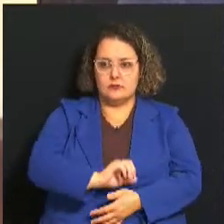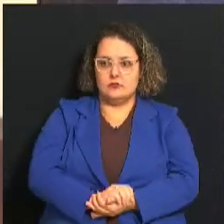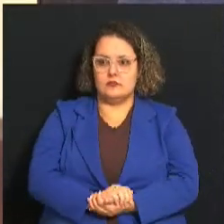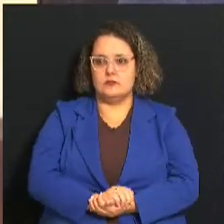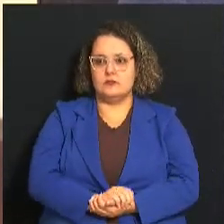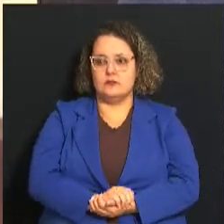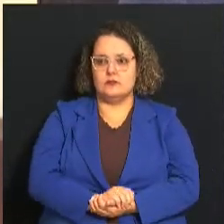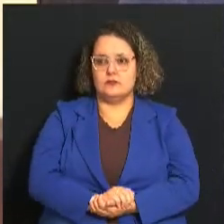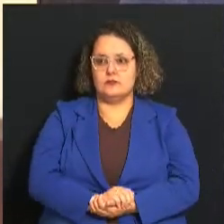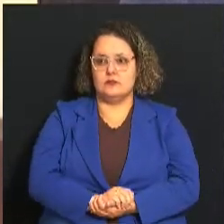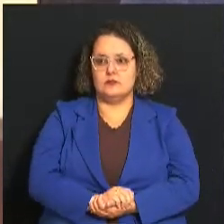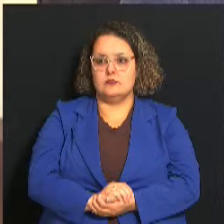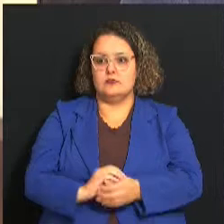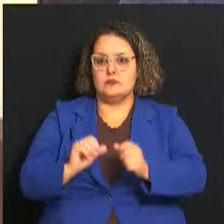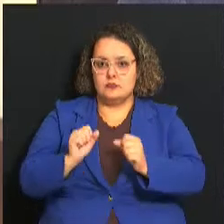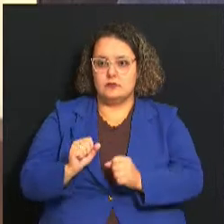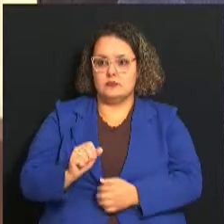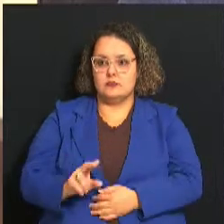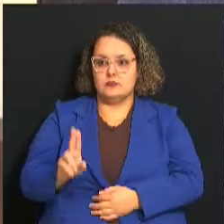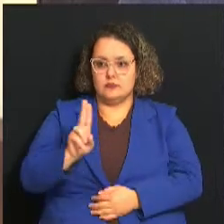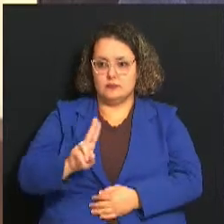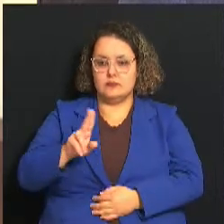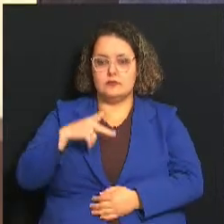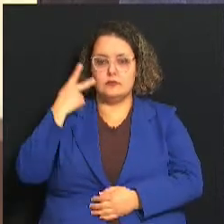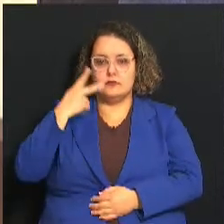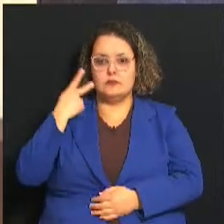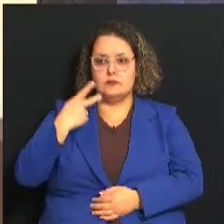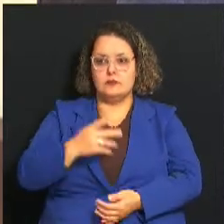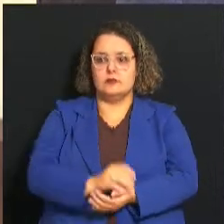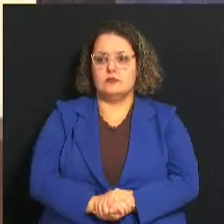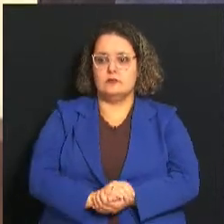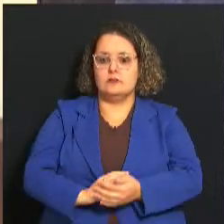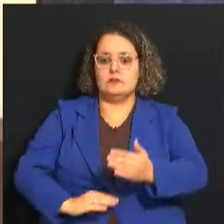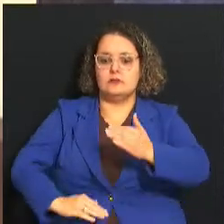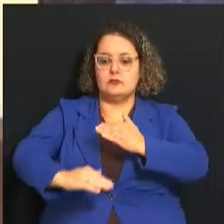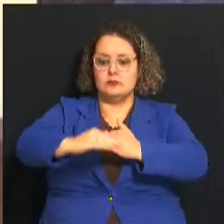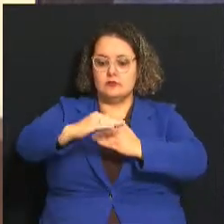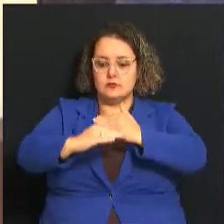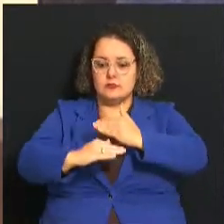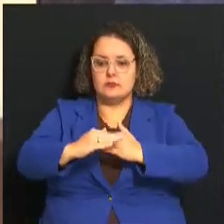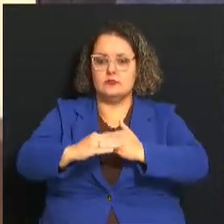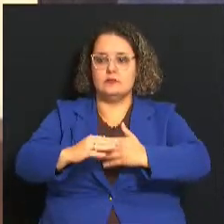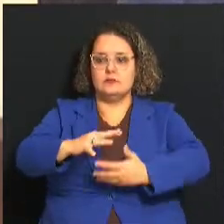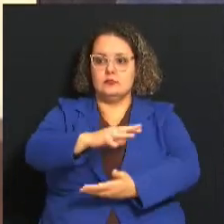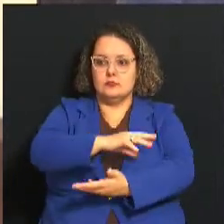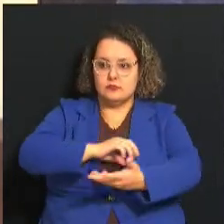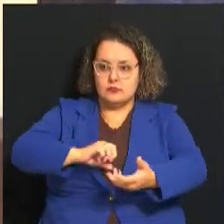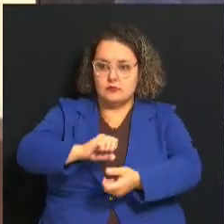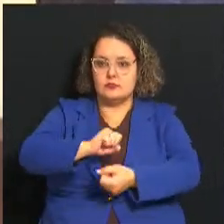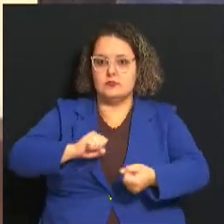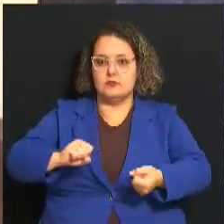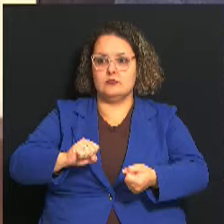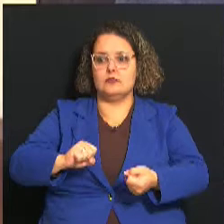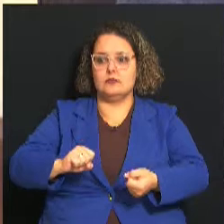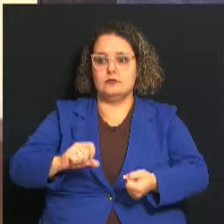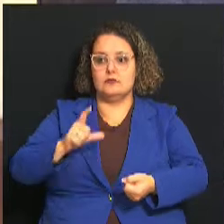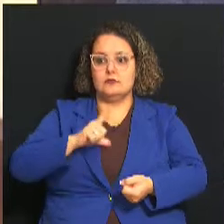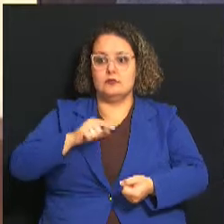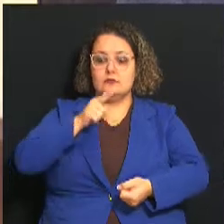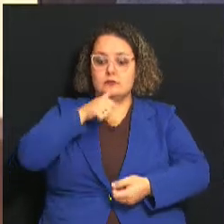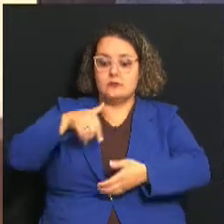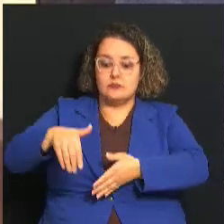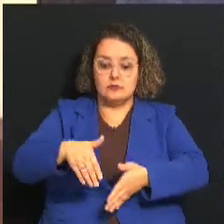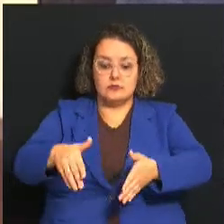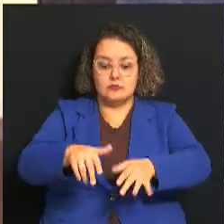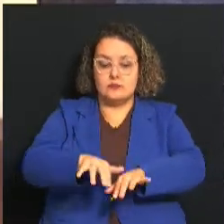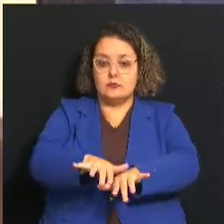fato, implementar políticas públicas de equilíbrio, de sustentabilidade em toda a nossa cidade, visto que temos muitas nascentes espalhadas por vários